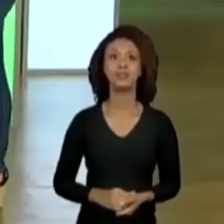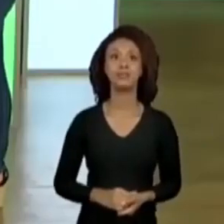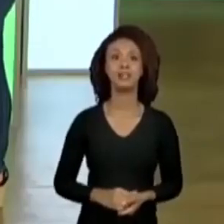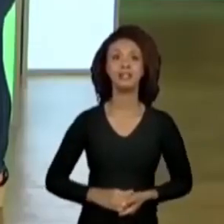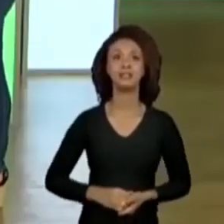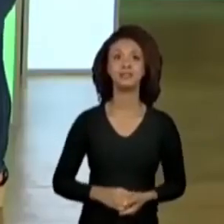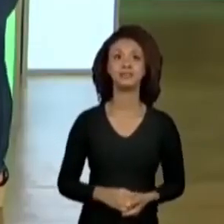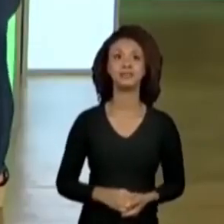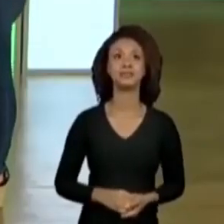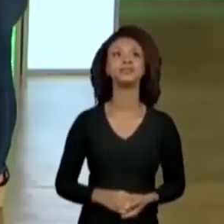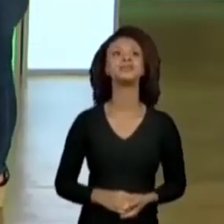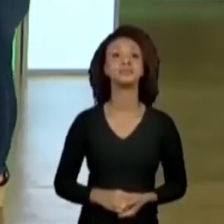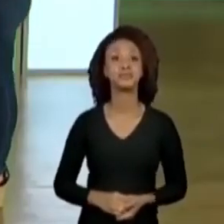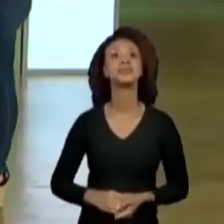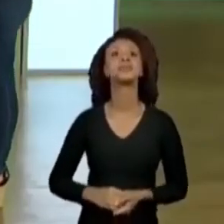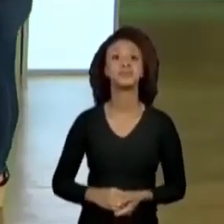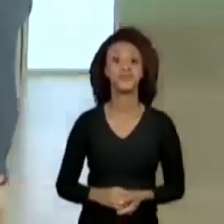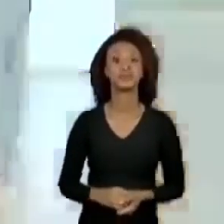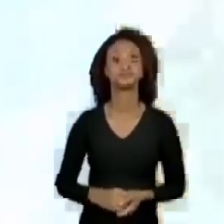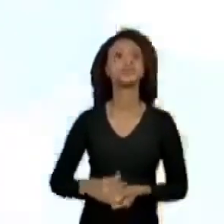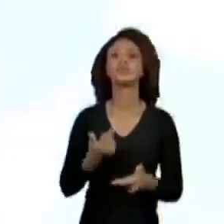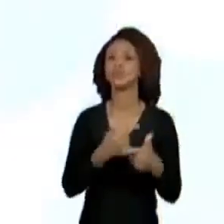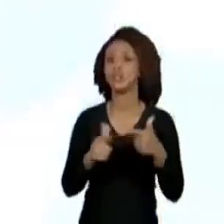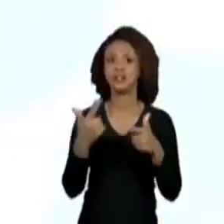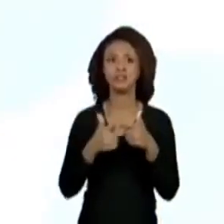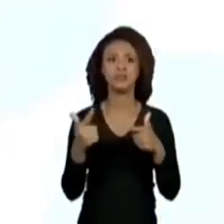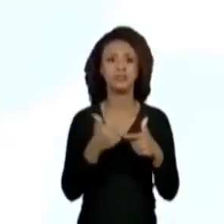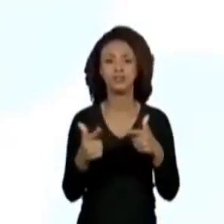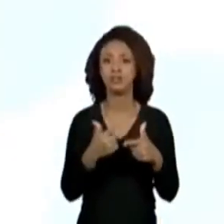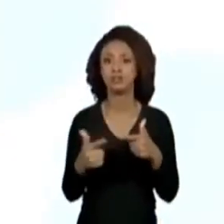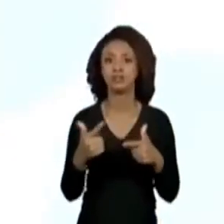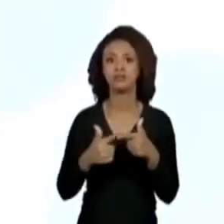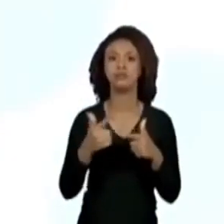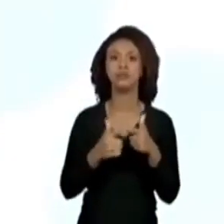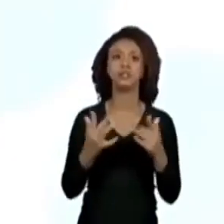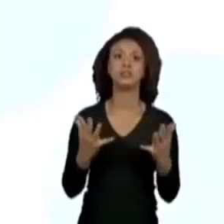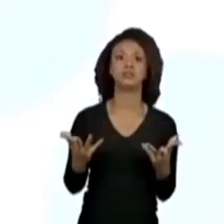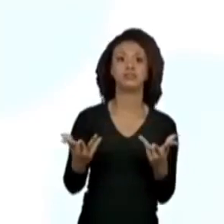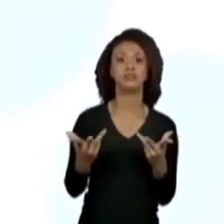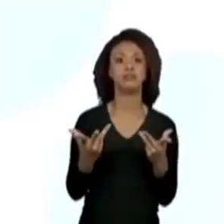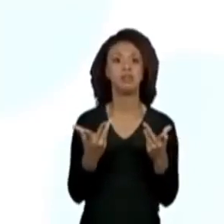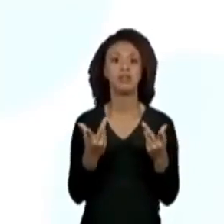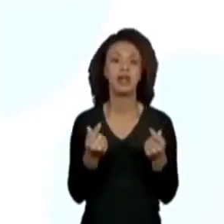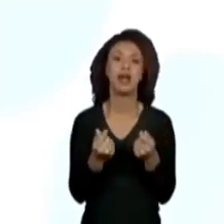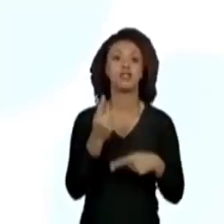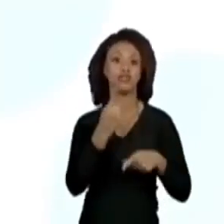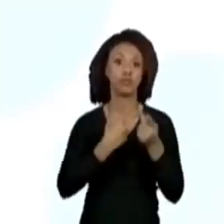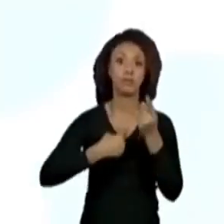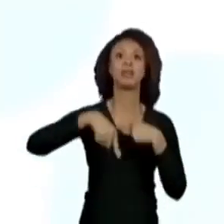Vamos lá, eu voltei um ali, né? Mas não tem problema. Habilidade. Quer ler pra gente, Fran? Leio